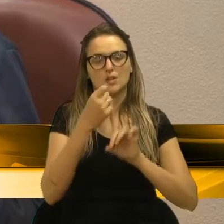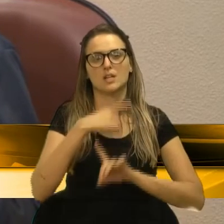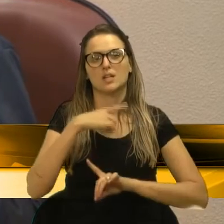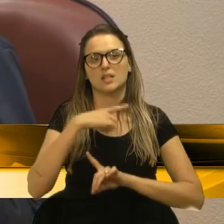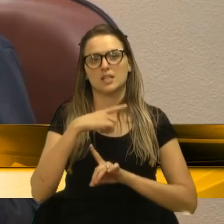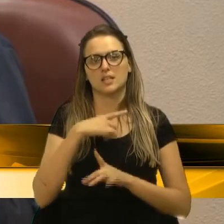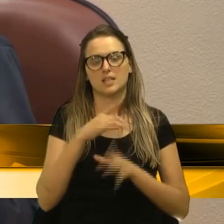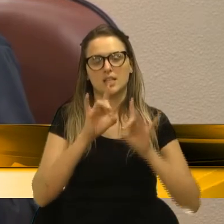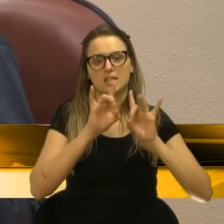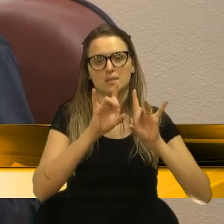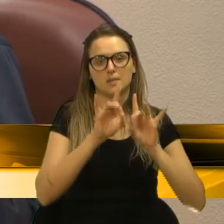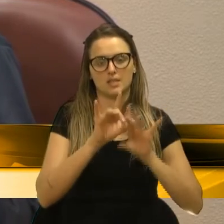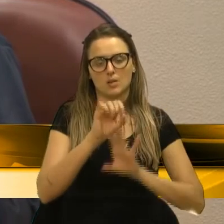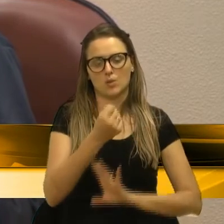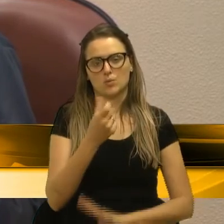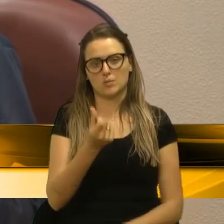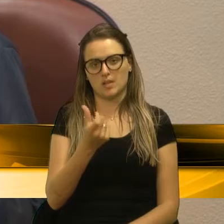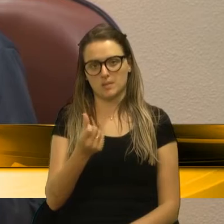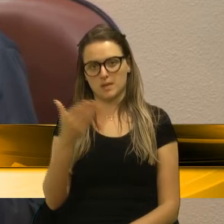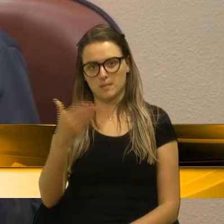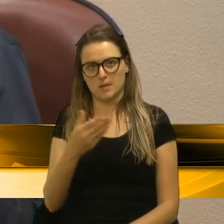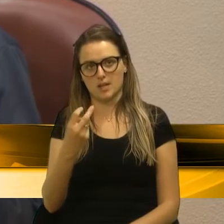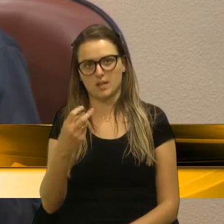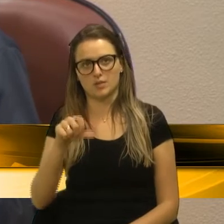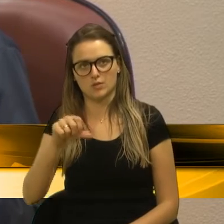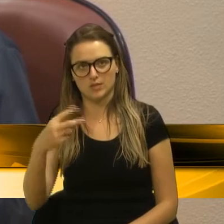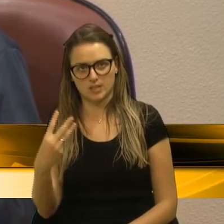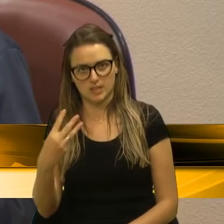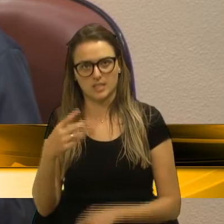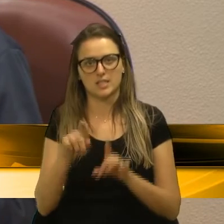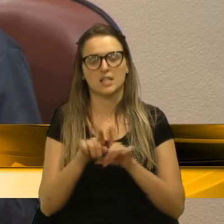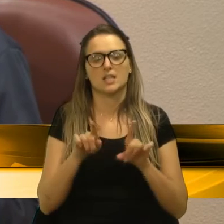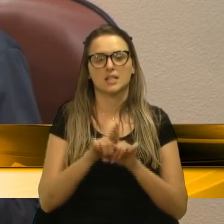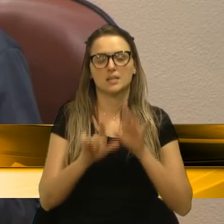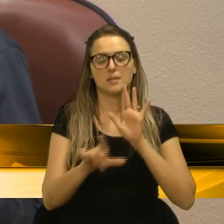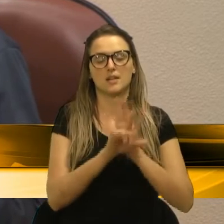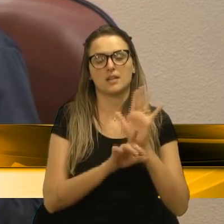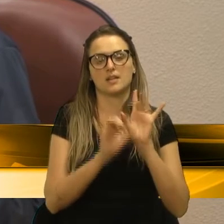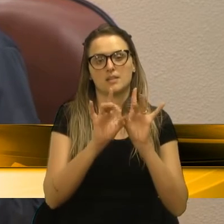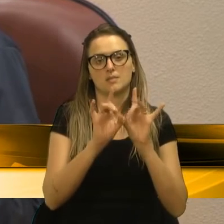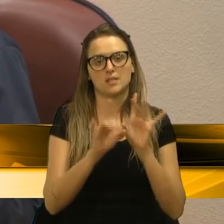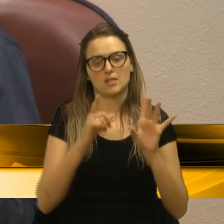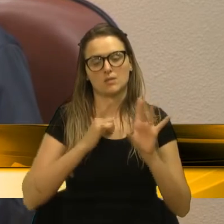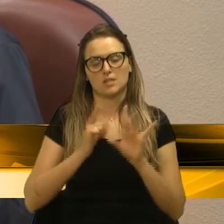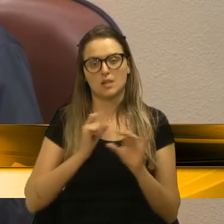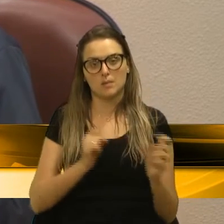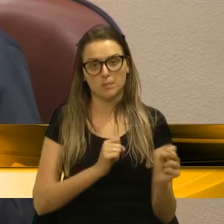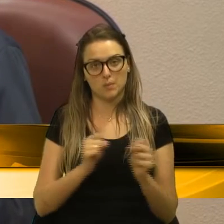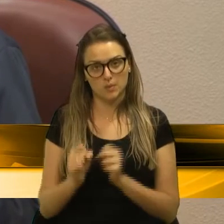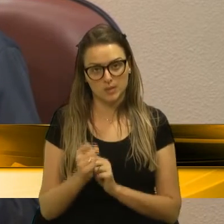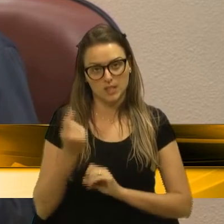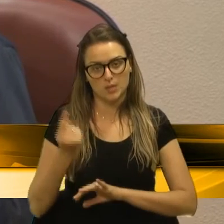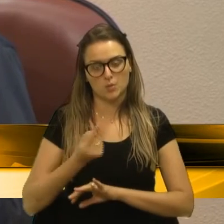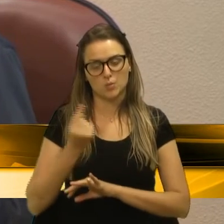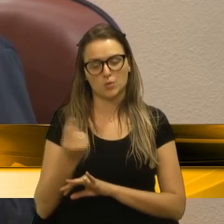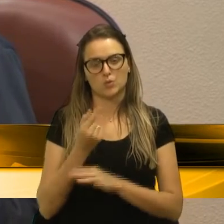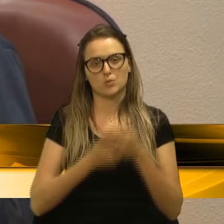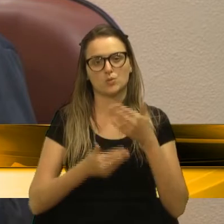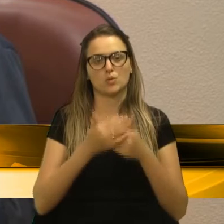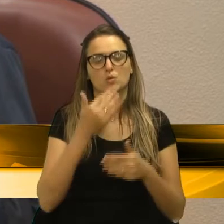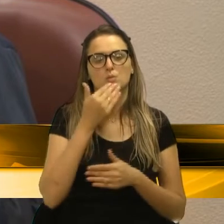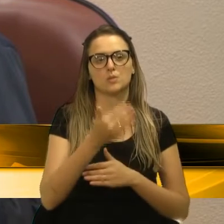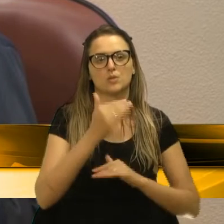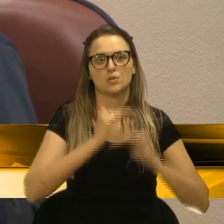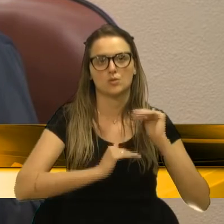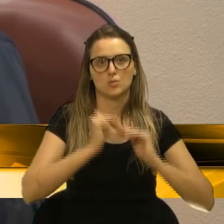caráter especial frente à Lei 866/93. E, por tratar-se de lei especial, regula de forma autônoma as situações às quais se